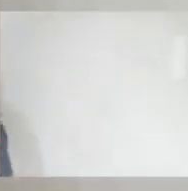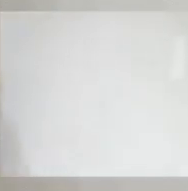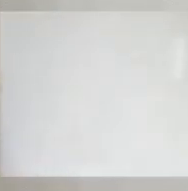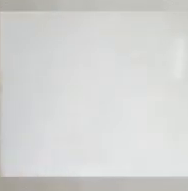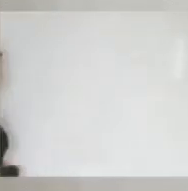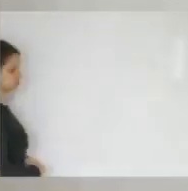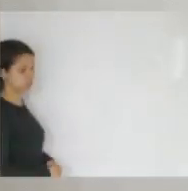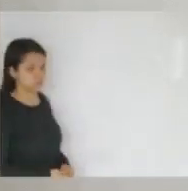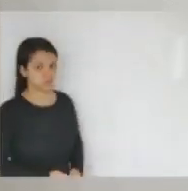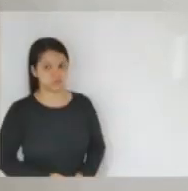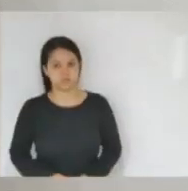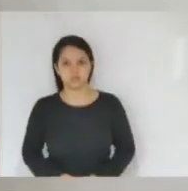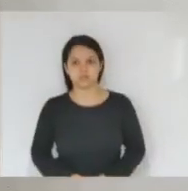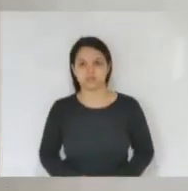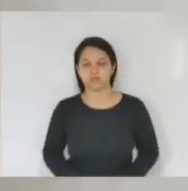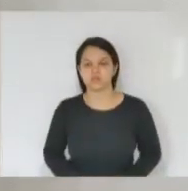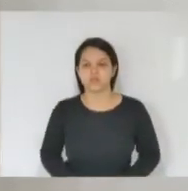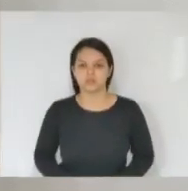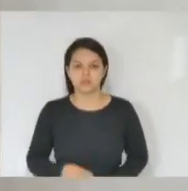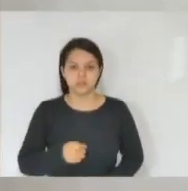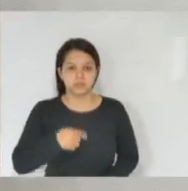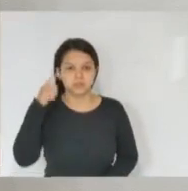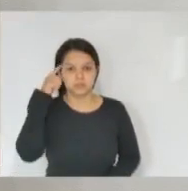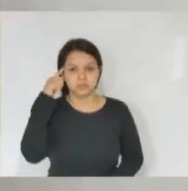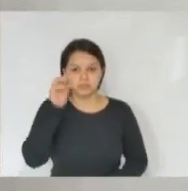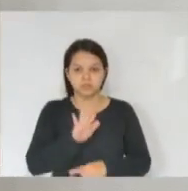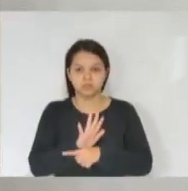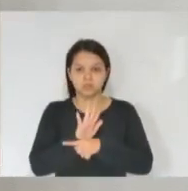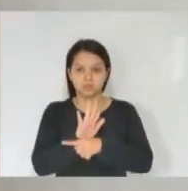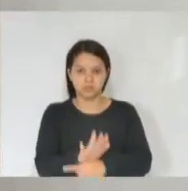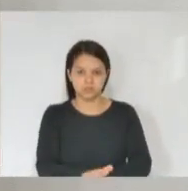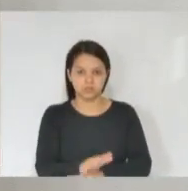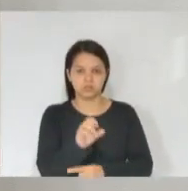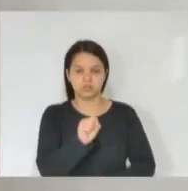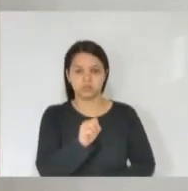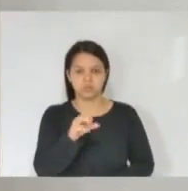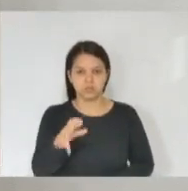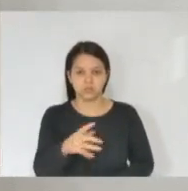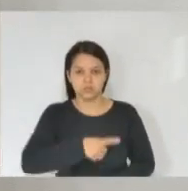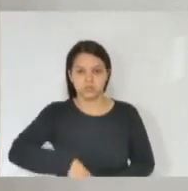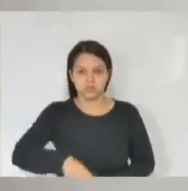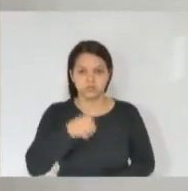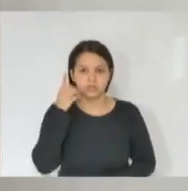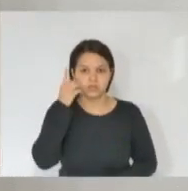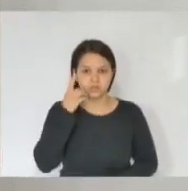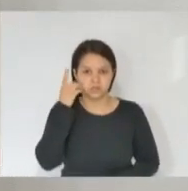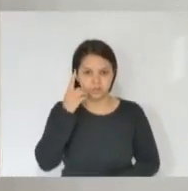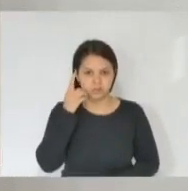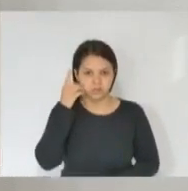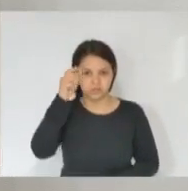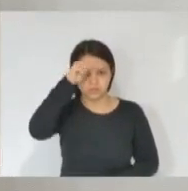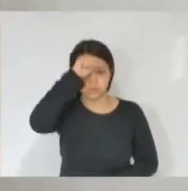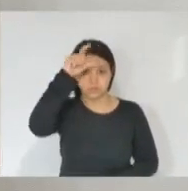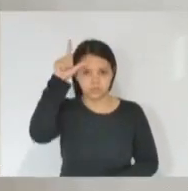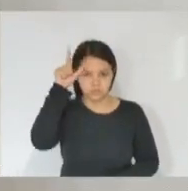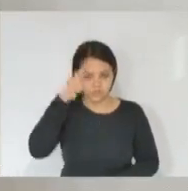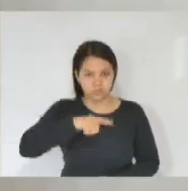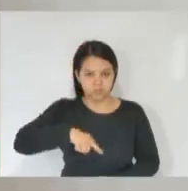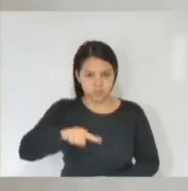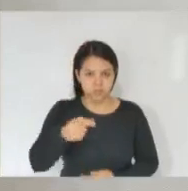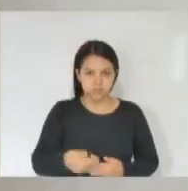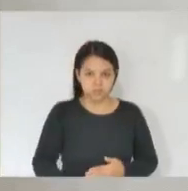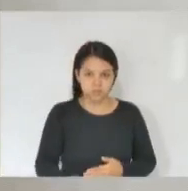E achamos que, ajudando Santa Catarina, nós, deputado Altair Silva, estaremos ajudando o governo, porque é assim que